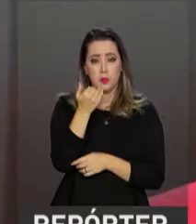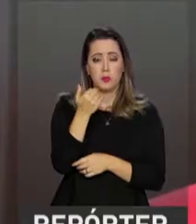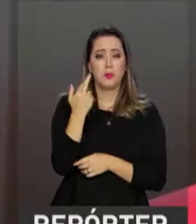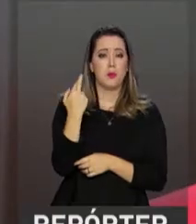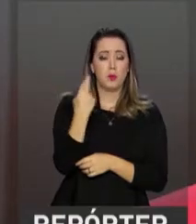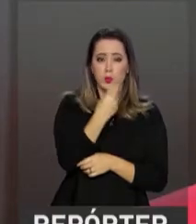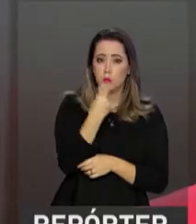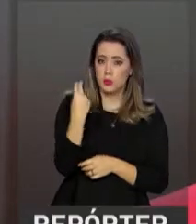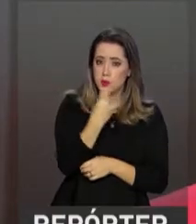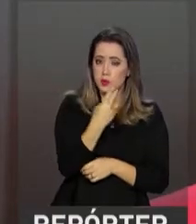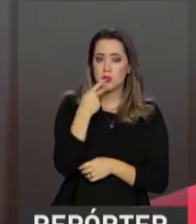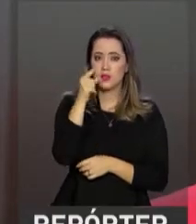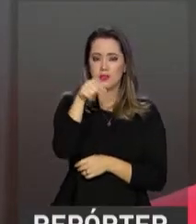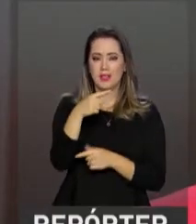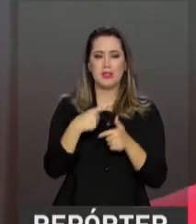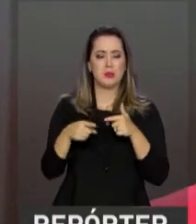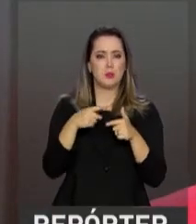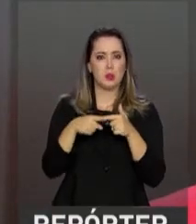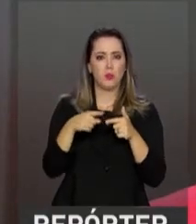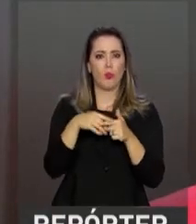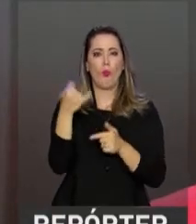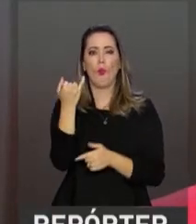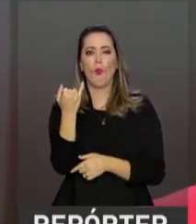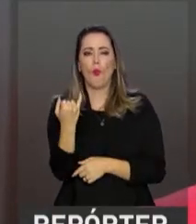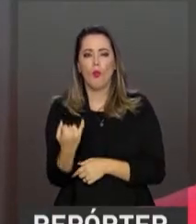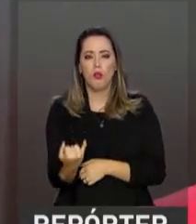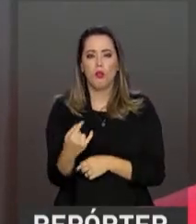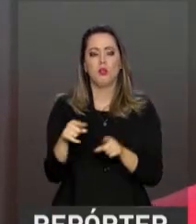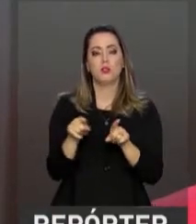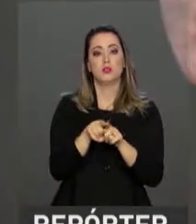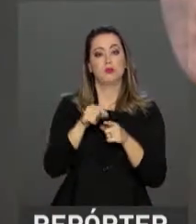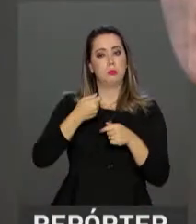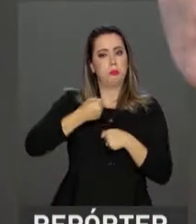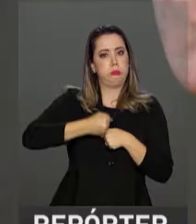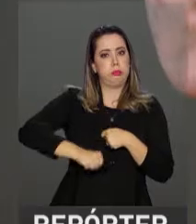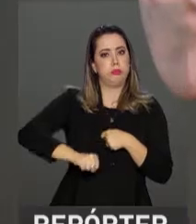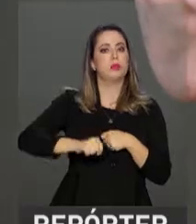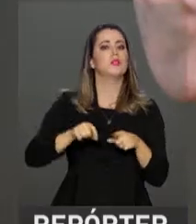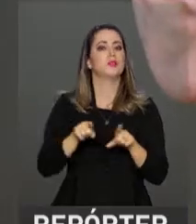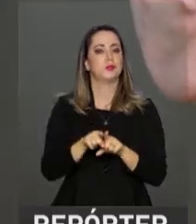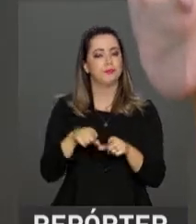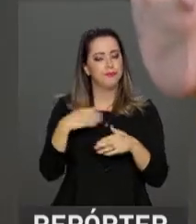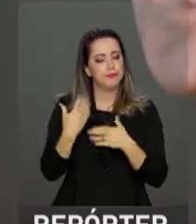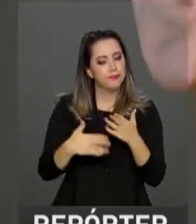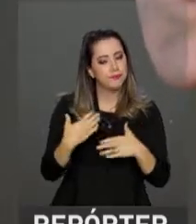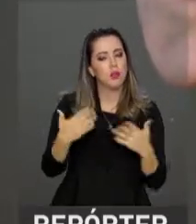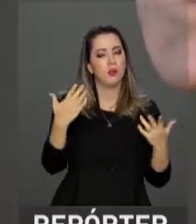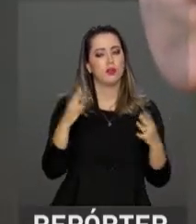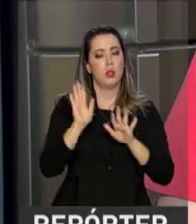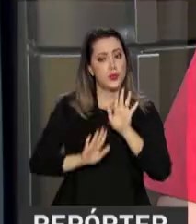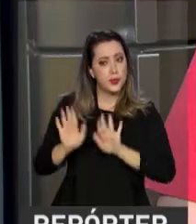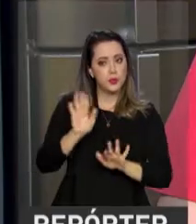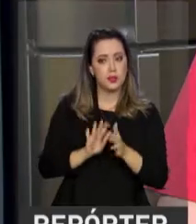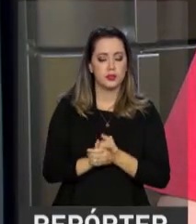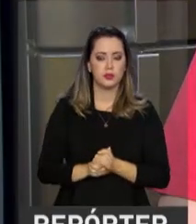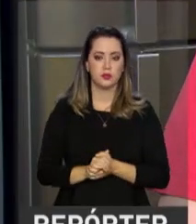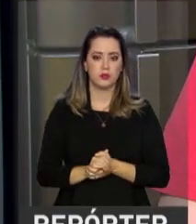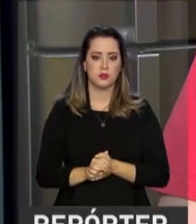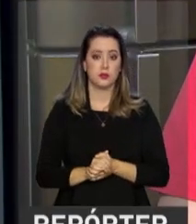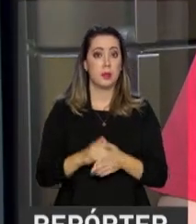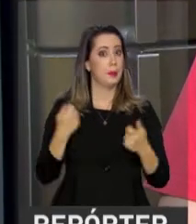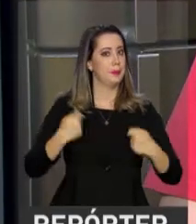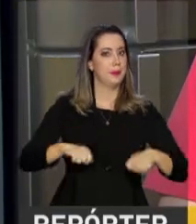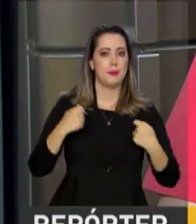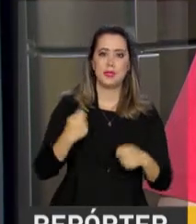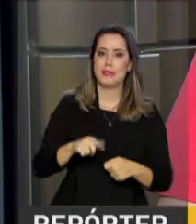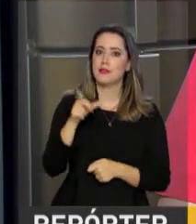desidratação e diarreia são muito comuns nessa época. E ele dá as dicas de como evitar esses problemas. Água é o básico,